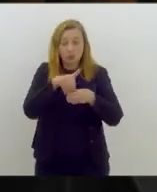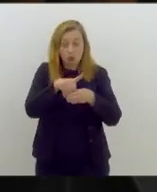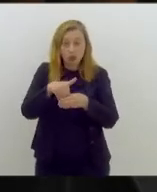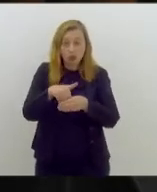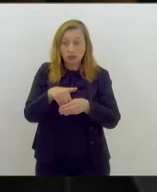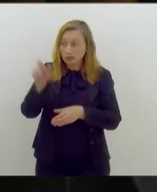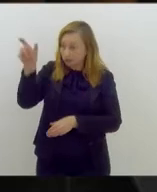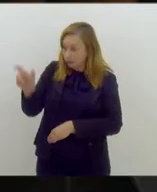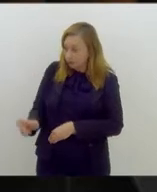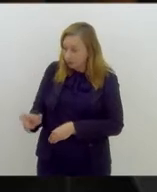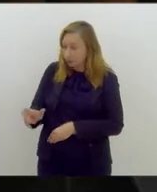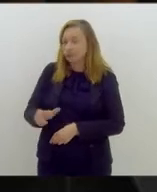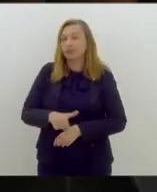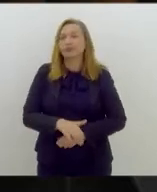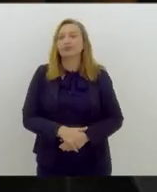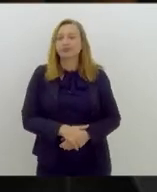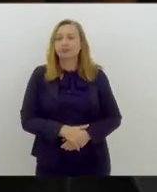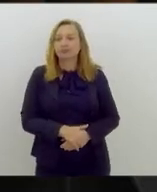eleitor